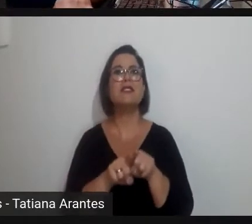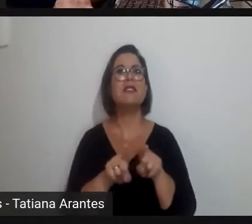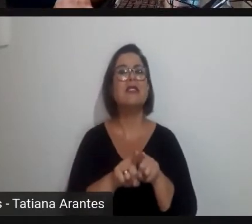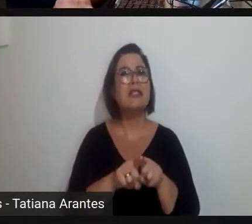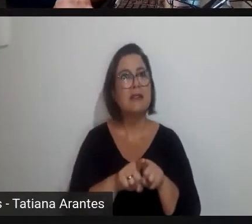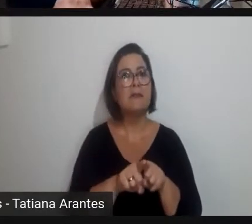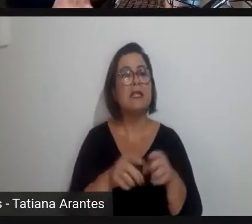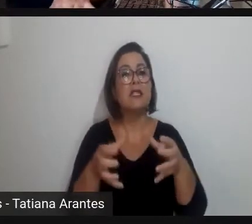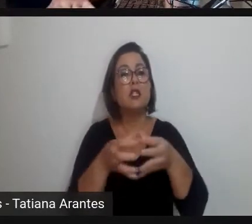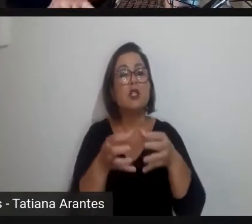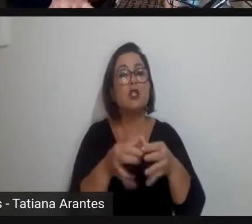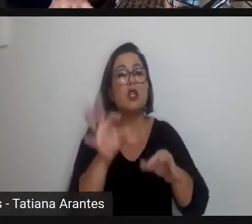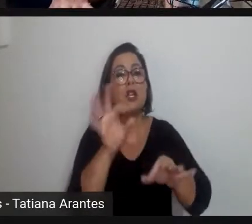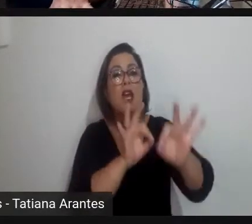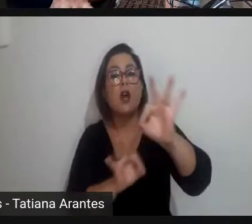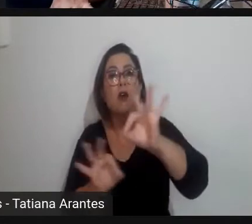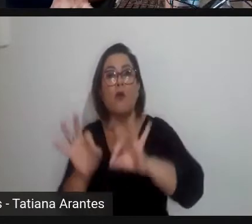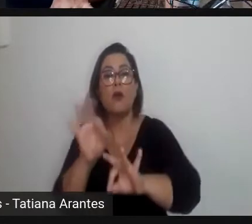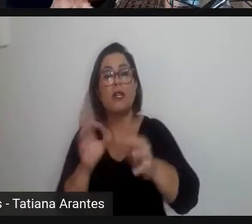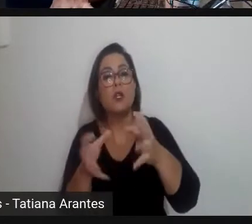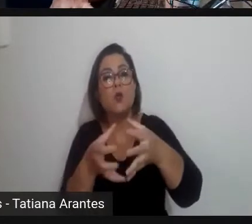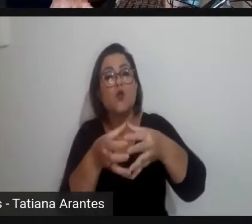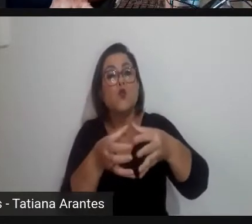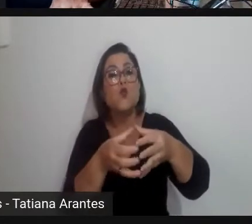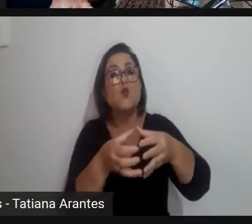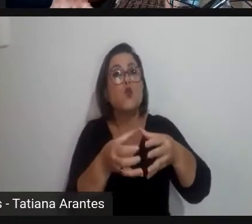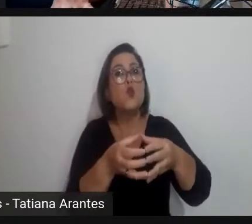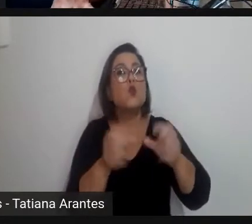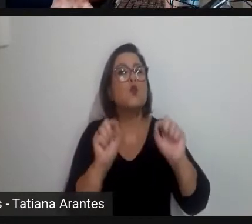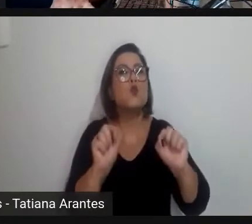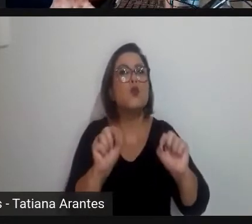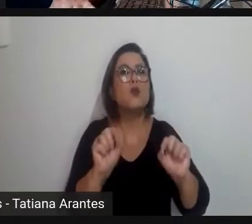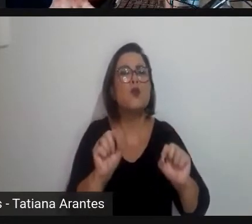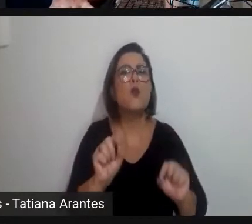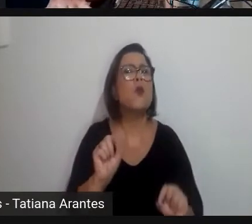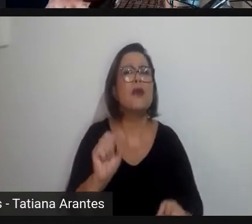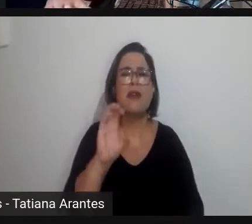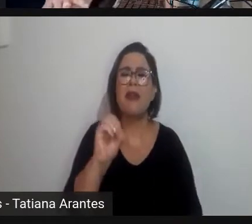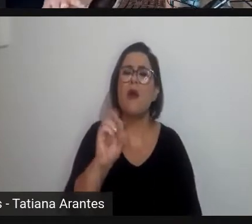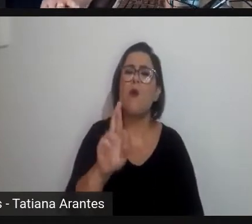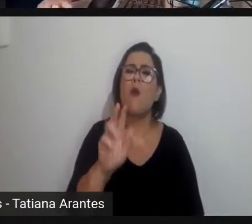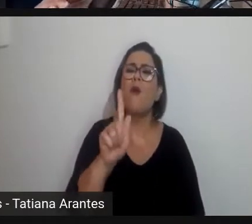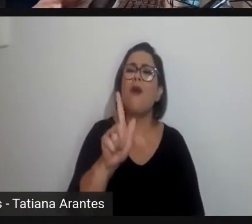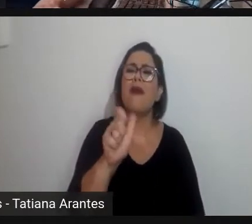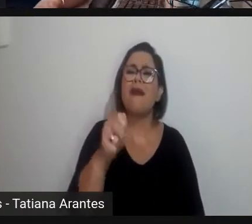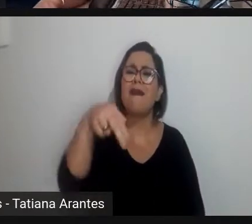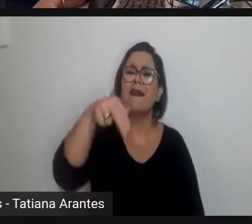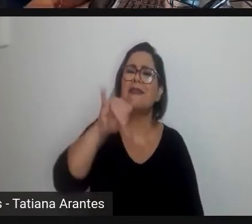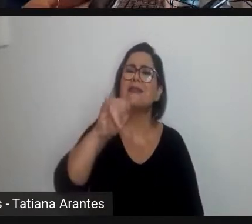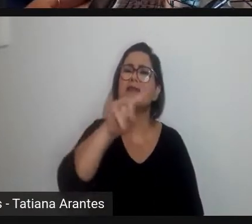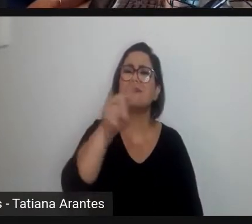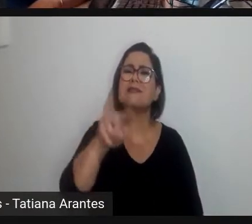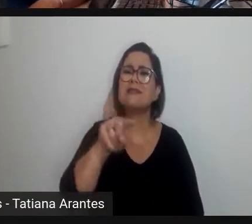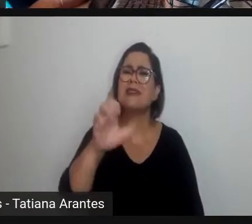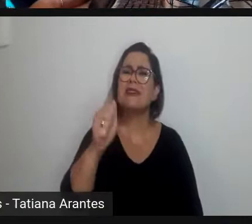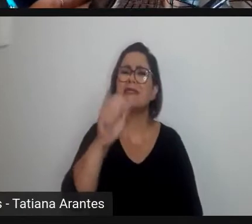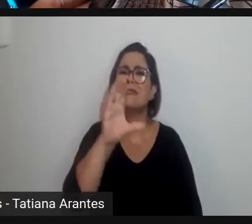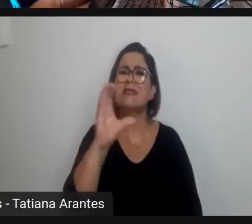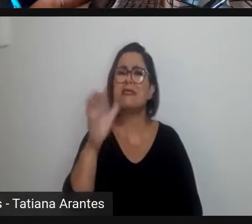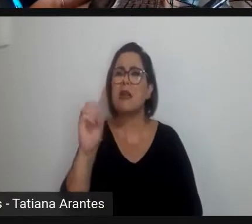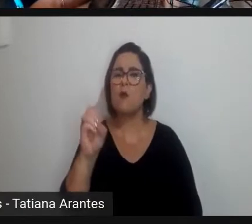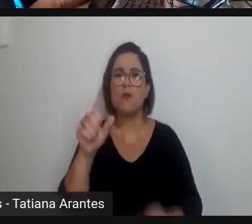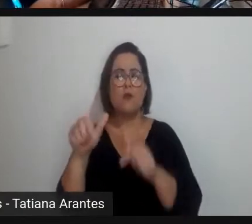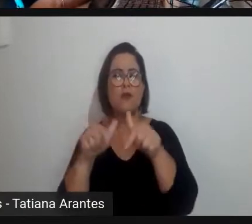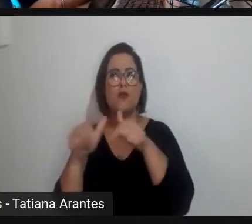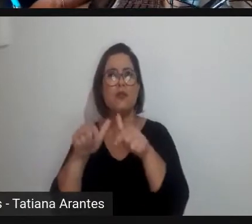trabalho. Para vocês entenderem o que é organização do trabalho, vamos dar um exemplo. Vamos supor